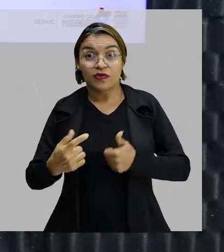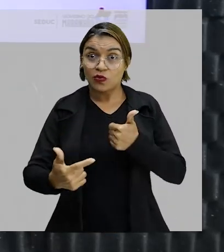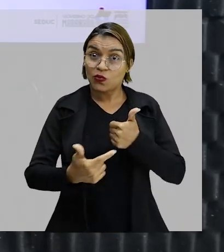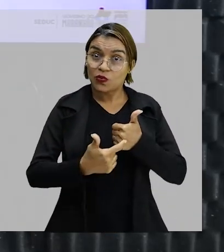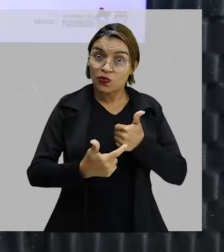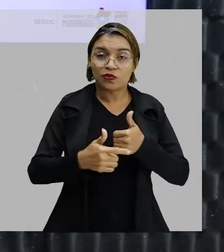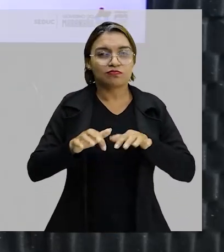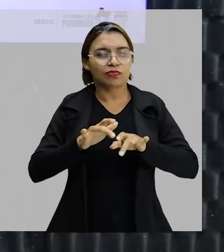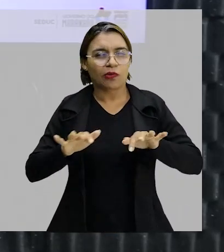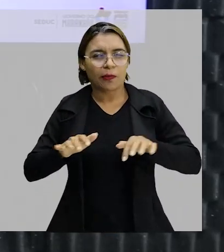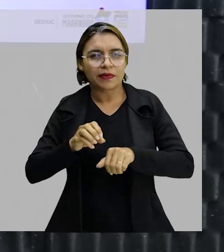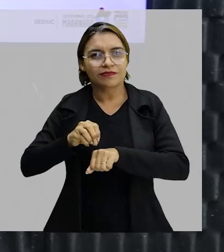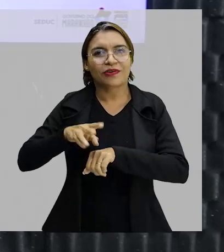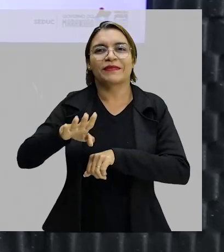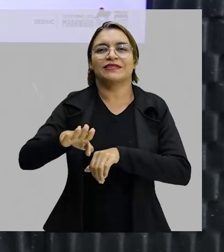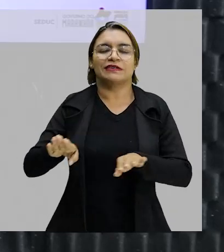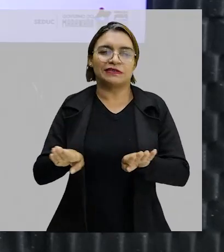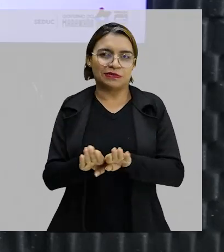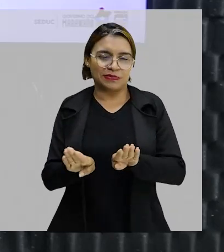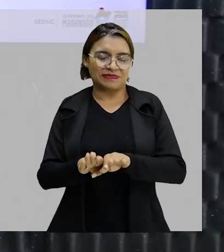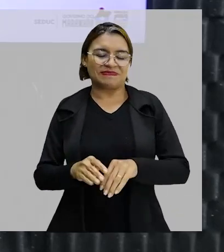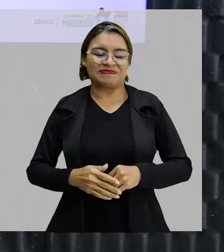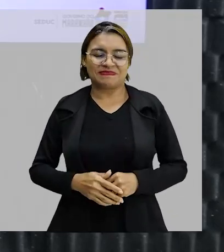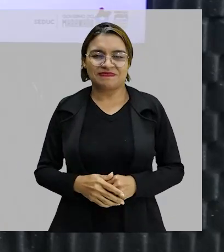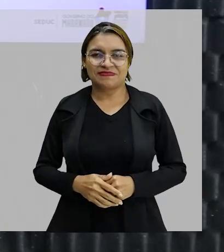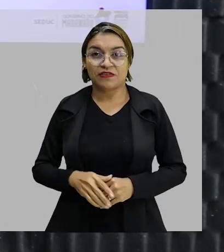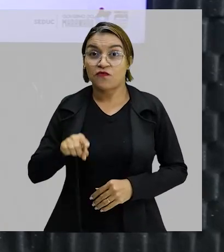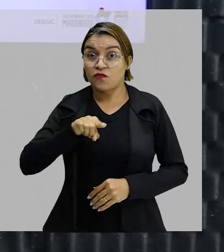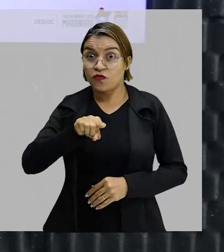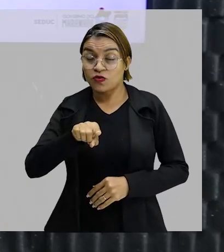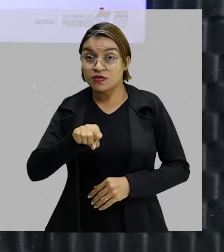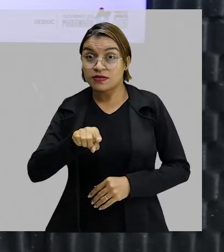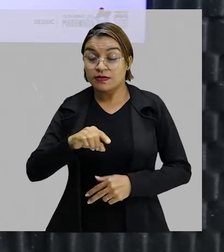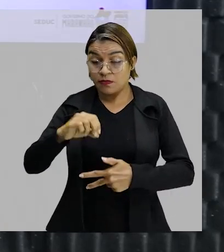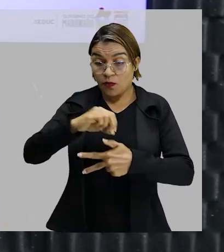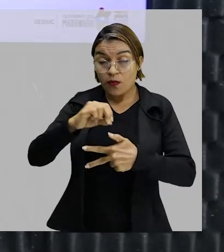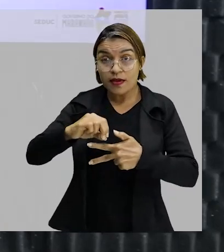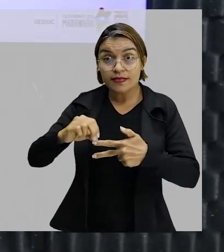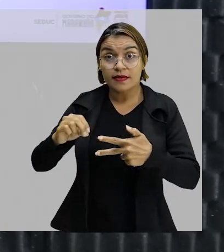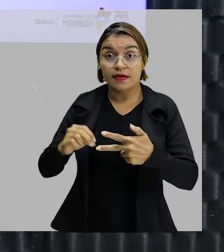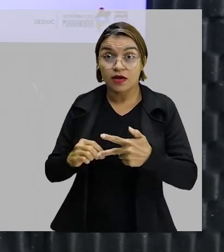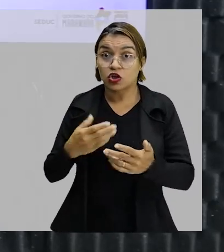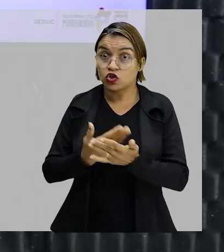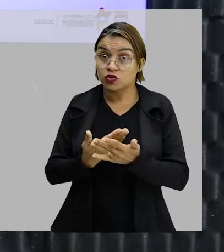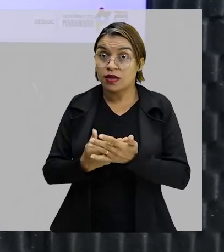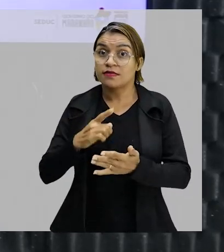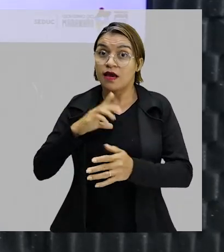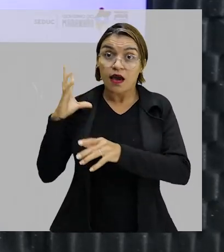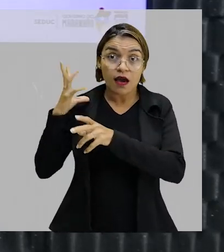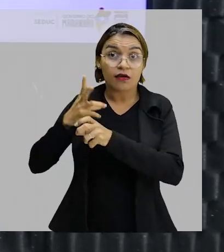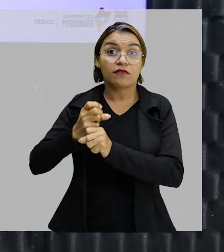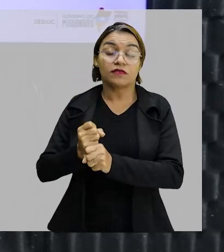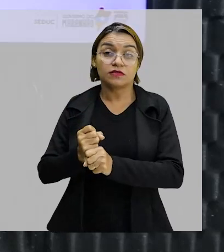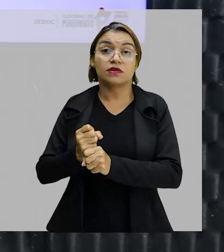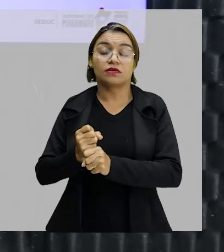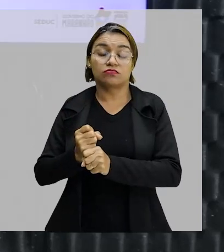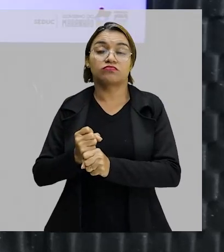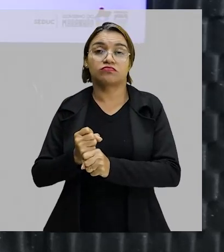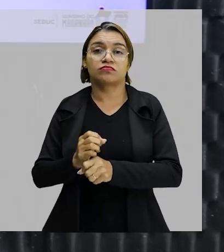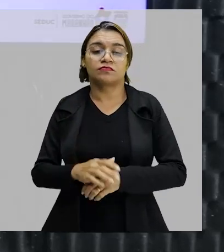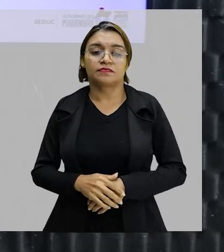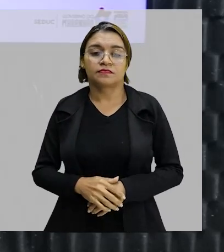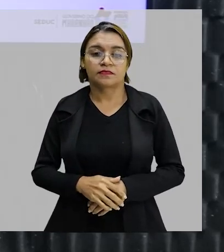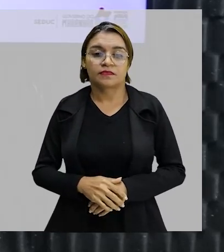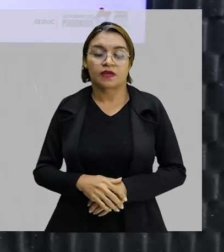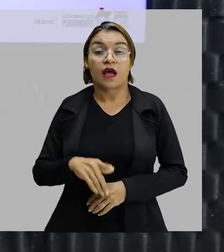Curte, comenta, compartilha, certo? E você que está se preparando para o Enem, tem revisão, tá certo? Tem TBT